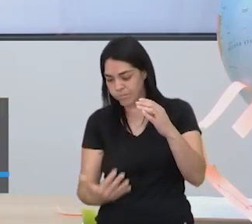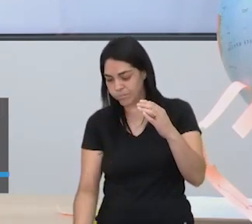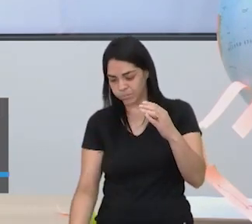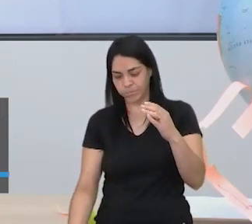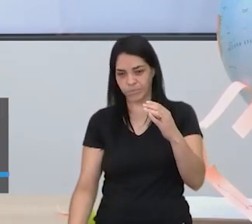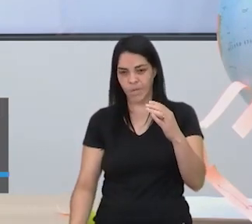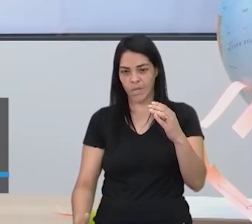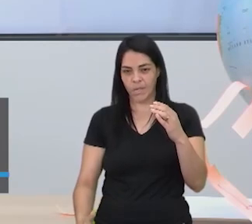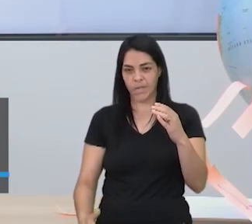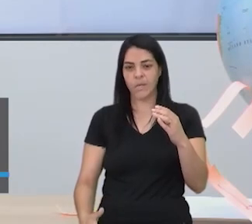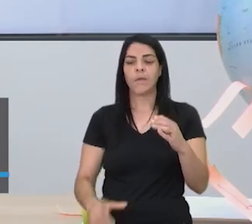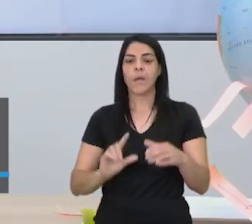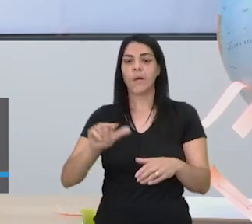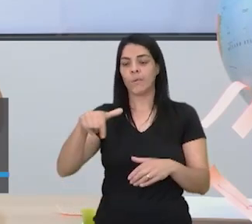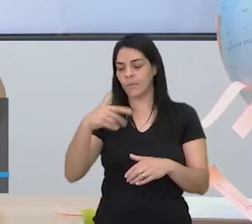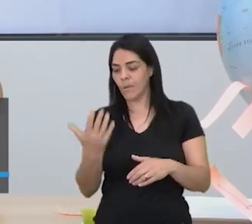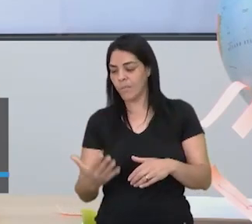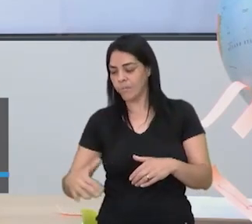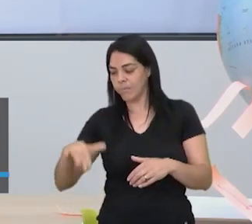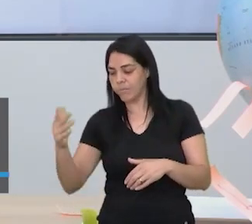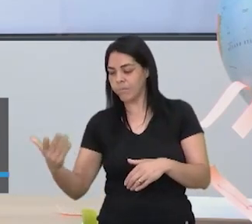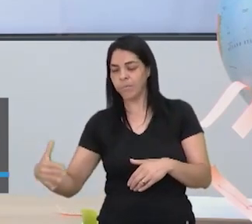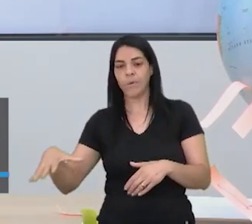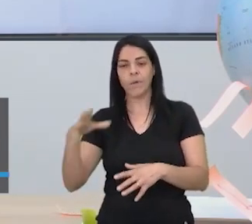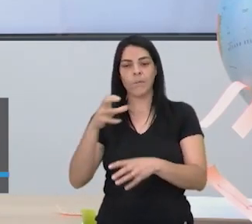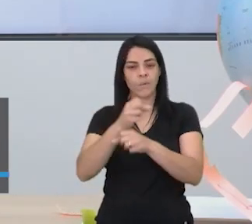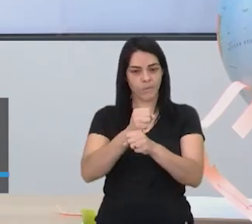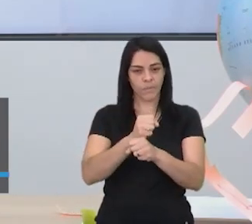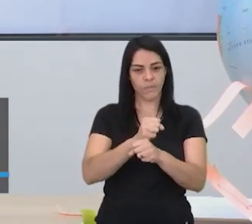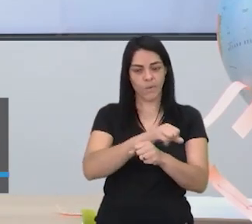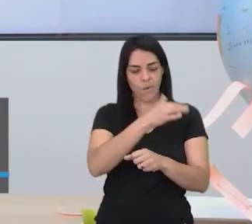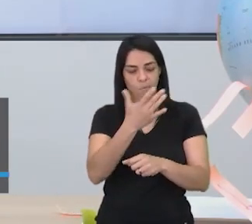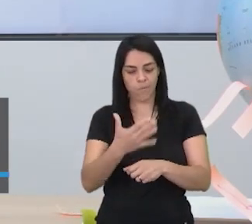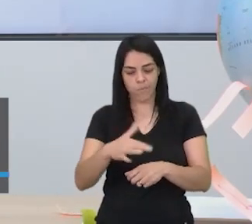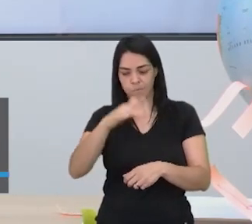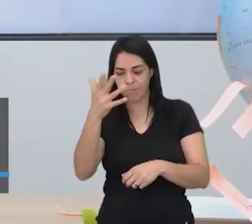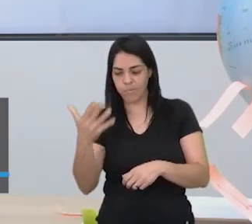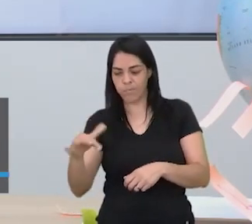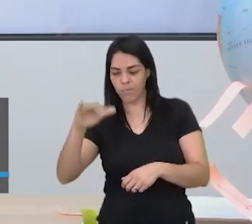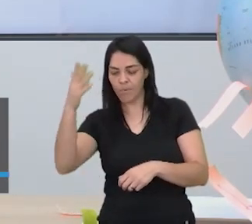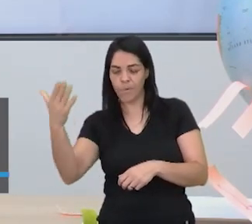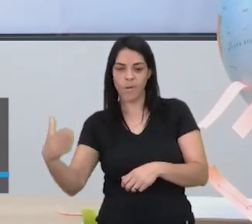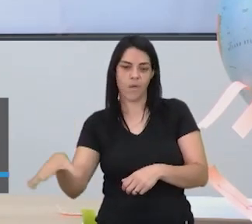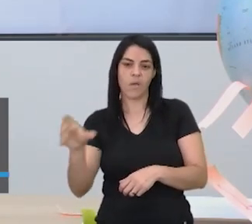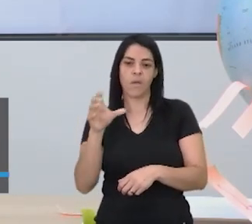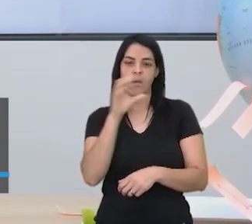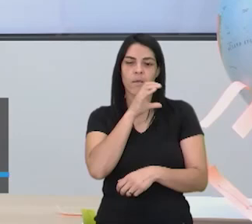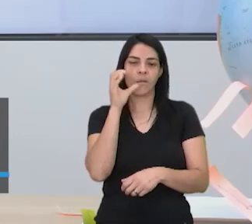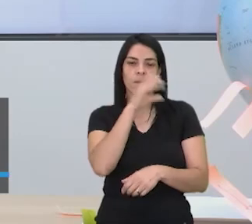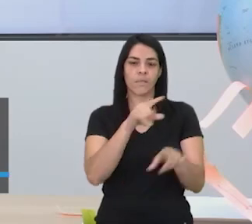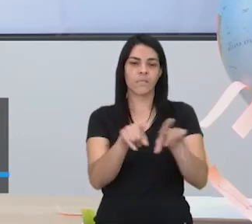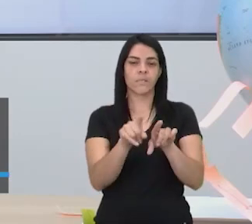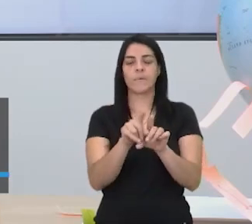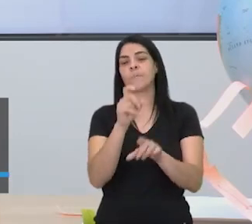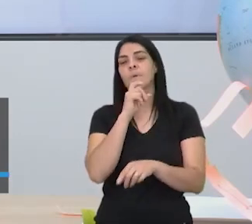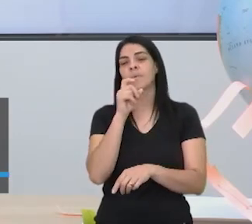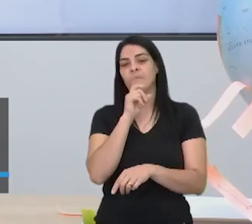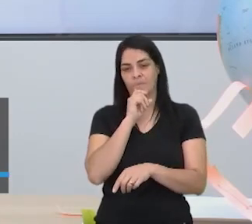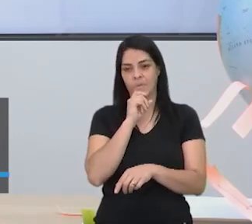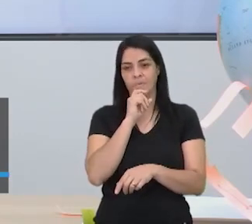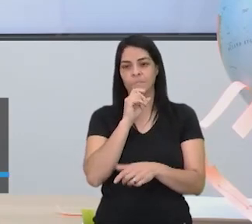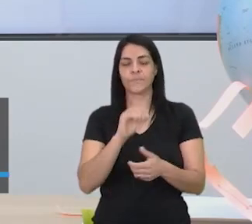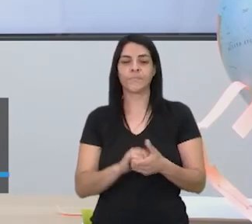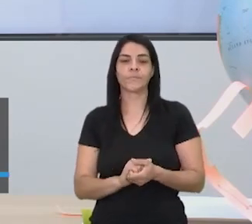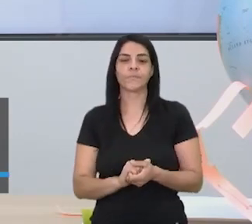outra corrente. Então você tem aí uma somatória de correntes marítimas quentes e frias que gera a corrente termoalina,